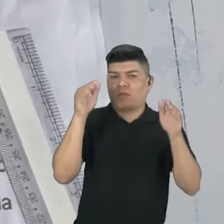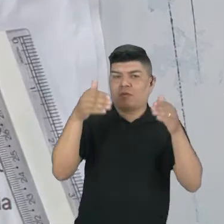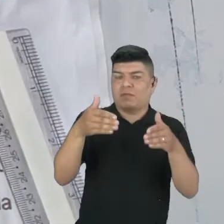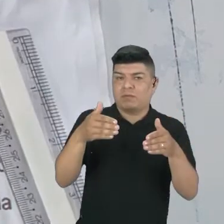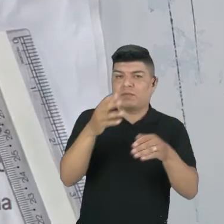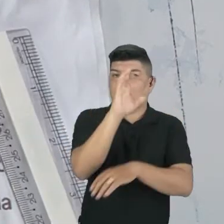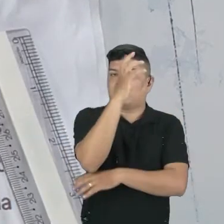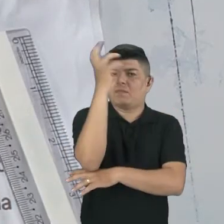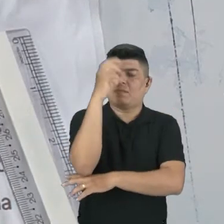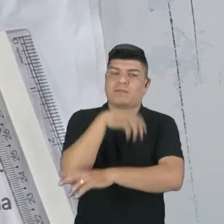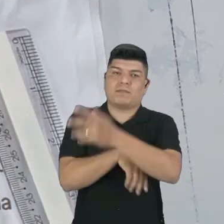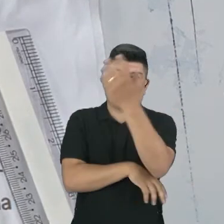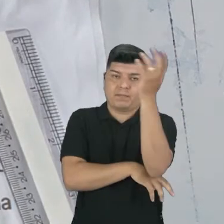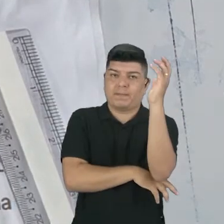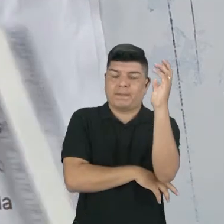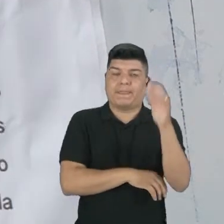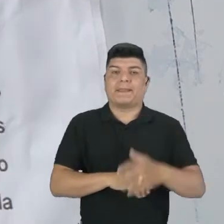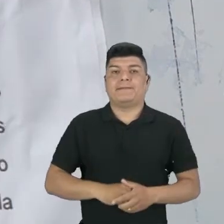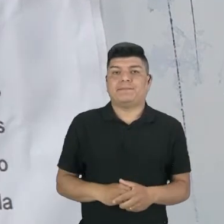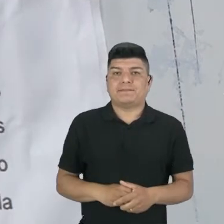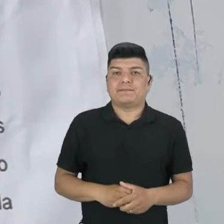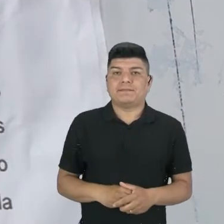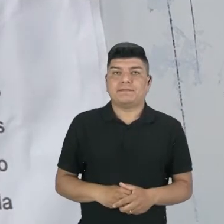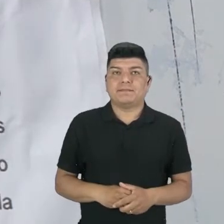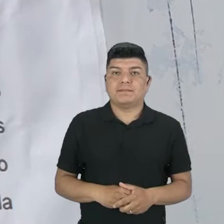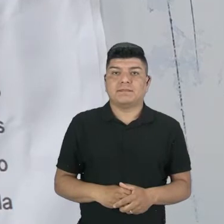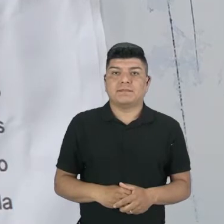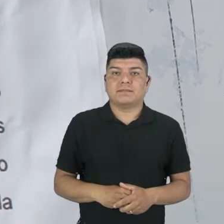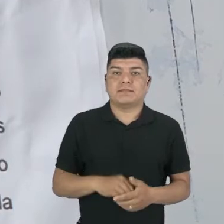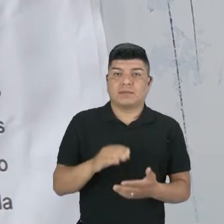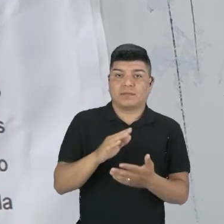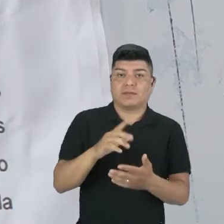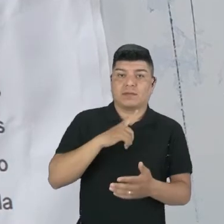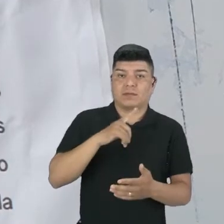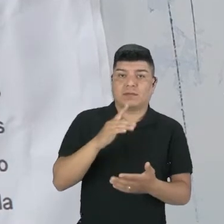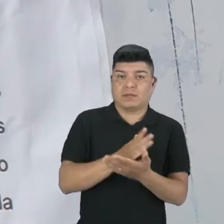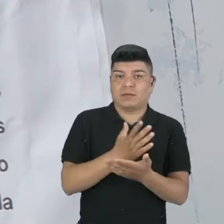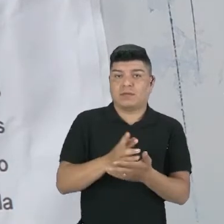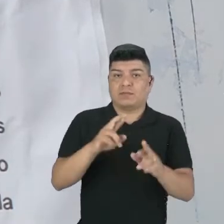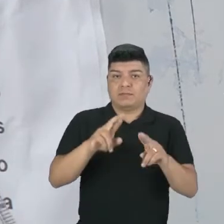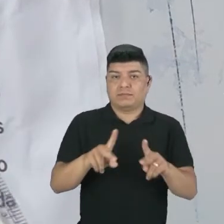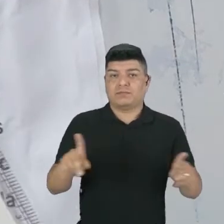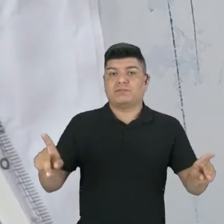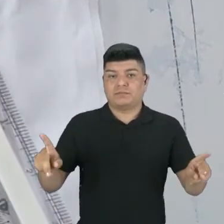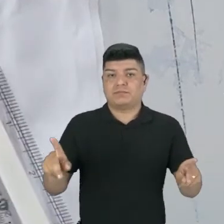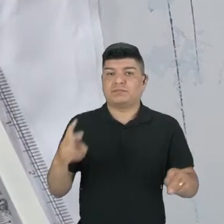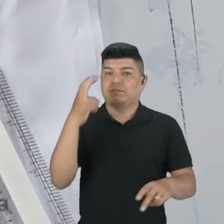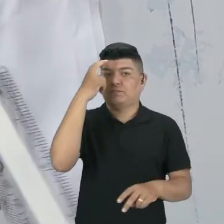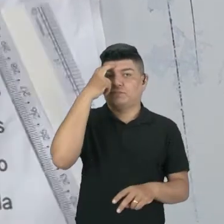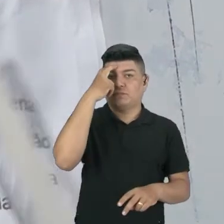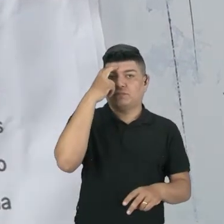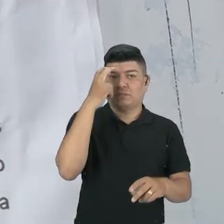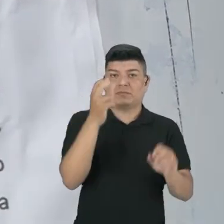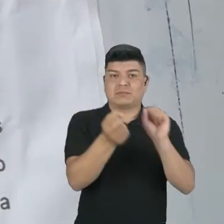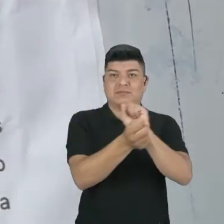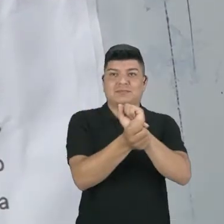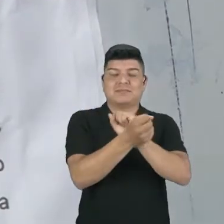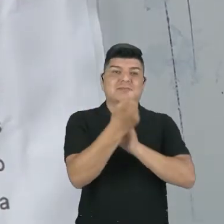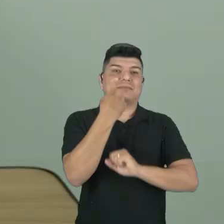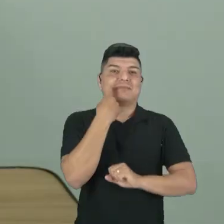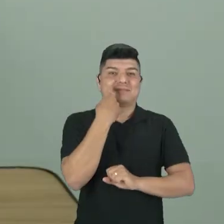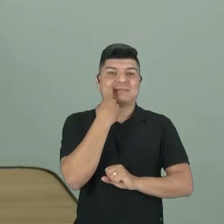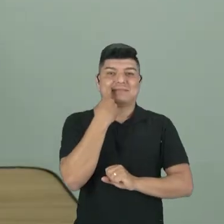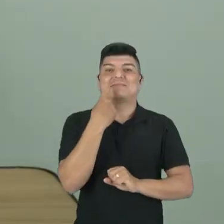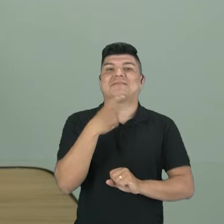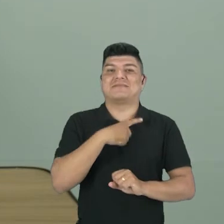para a natureza? Então, cite algumas diferenças que você entendeu da cultura quilombola em relação à sua. Então,